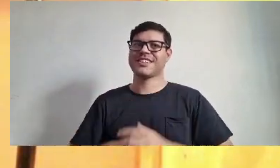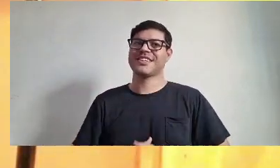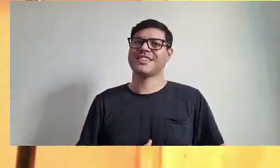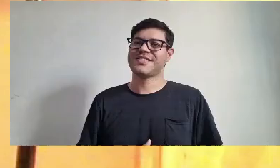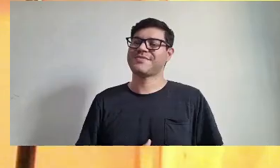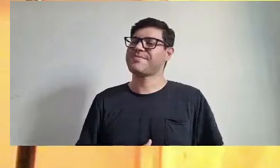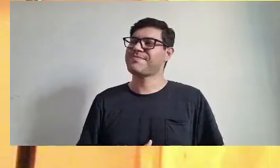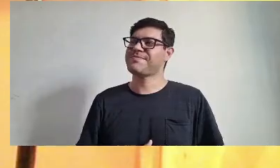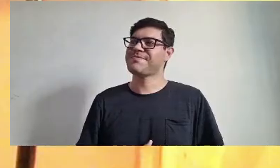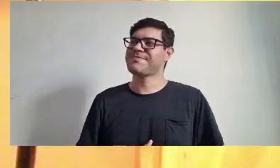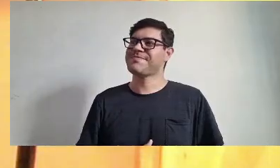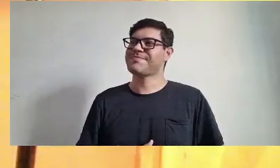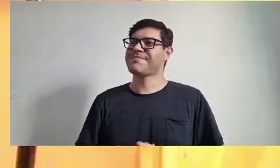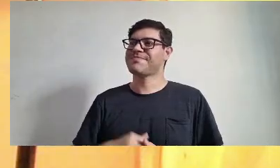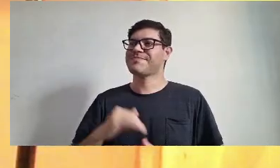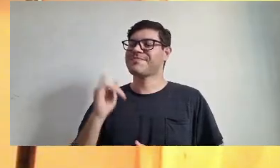dolite.